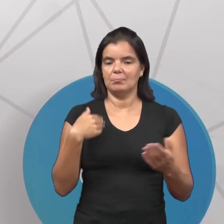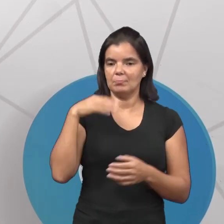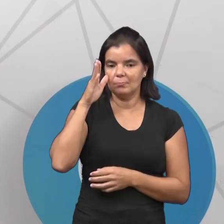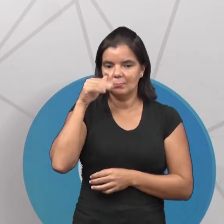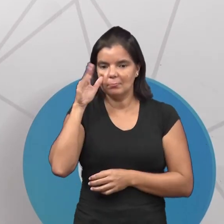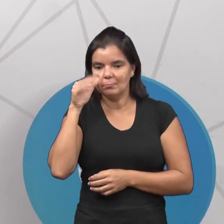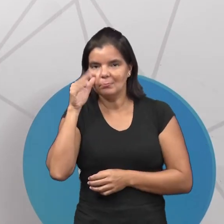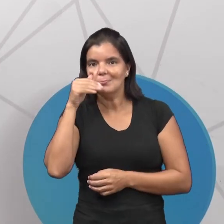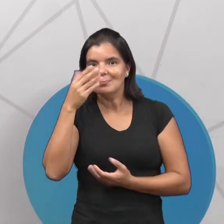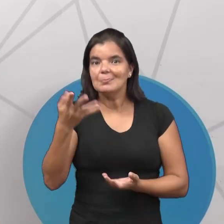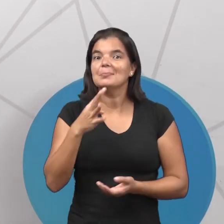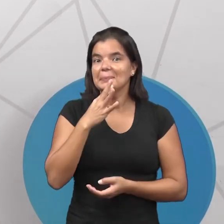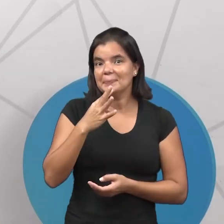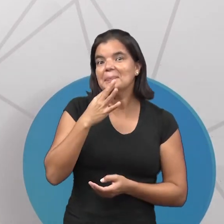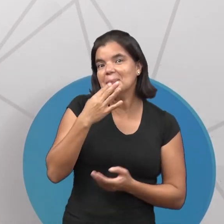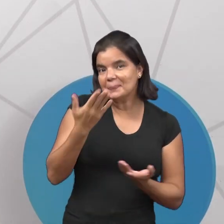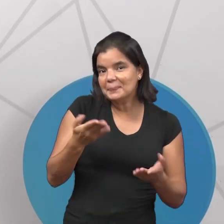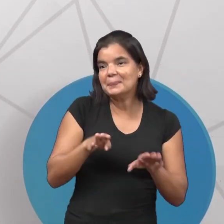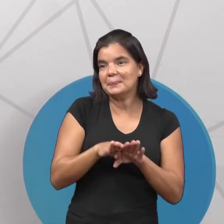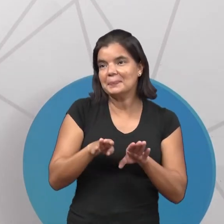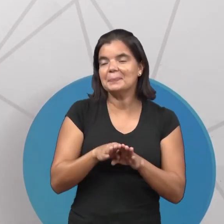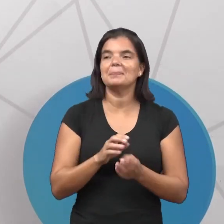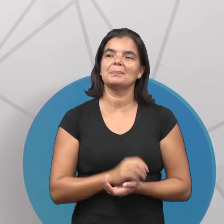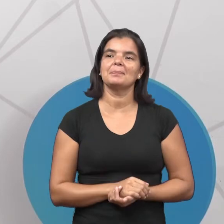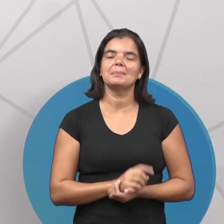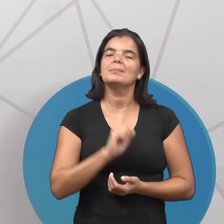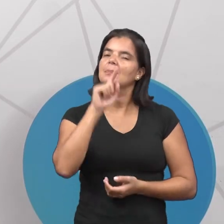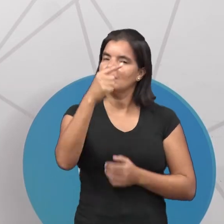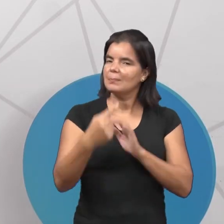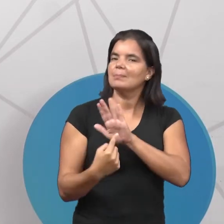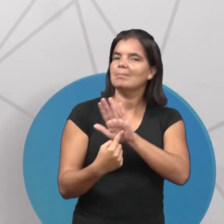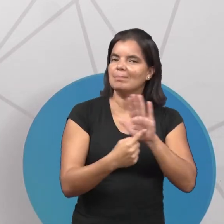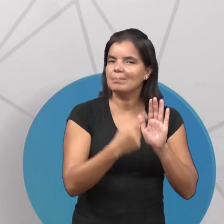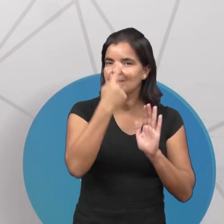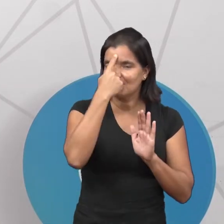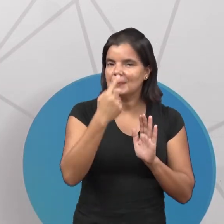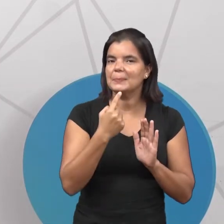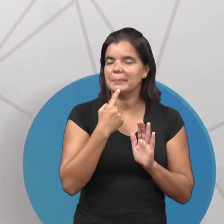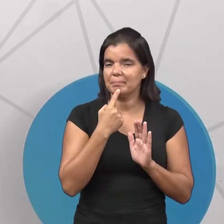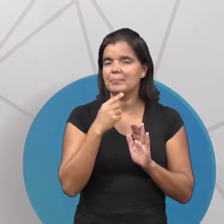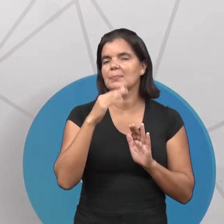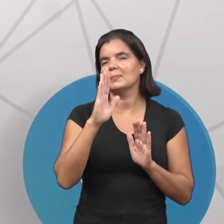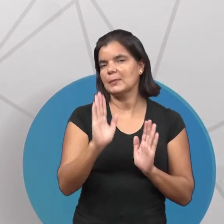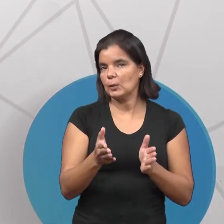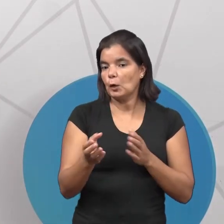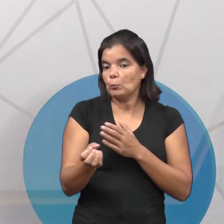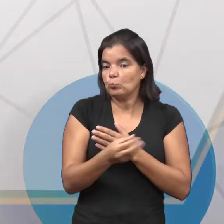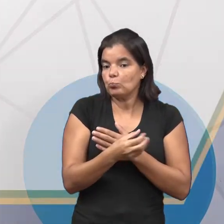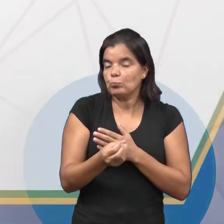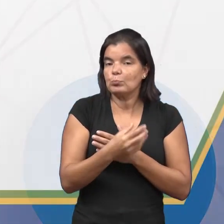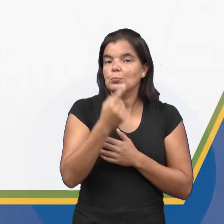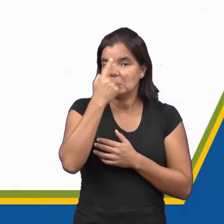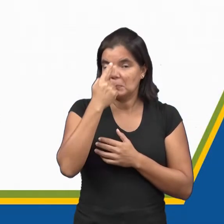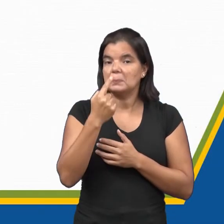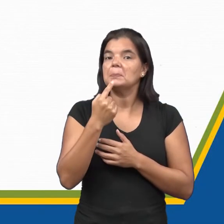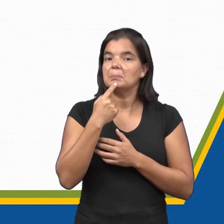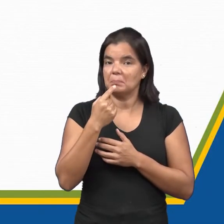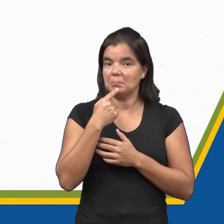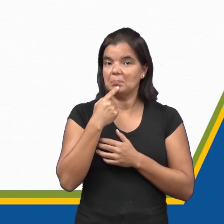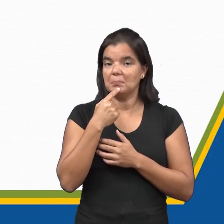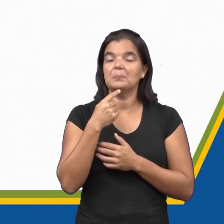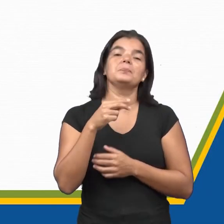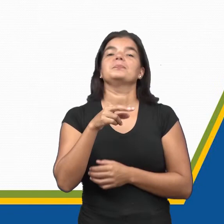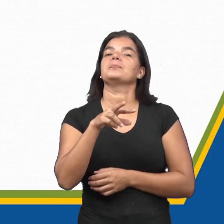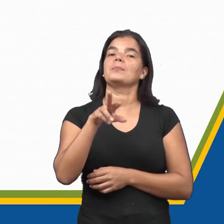curiosa para conhecer a tua obra de arte. A outra imagem, já um pouco mais recente, é uma figura reclinada de Henry